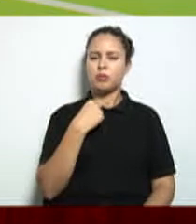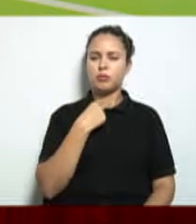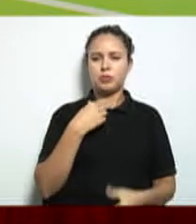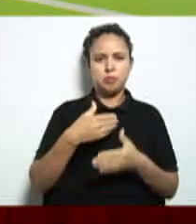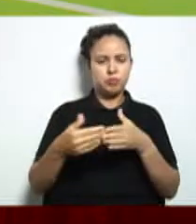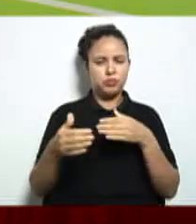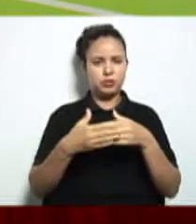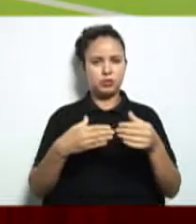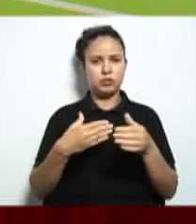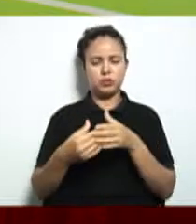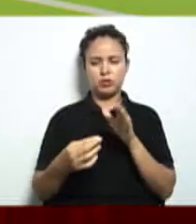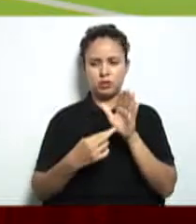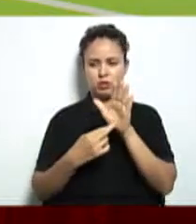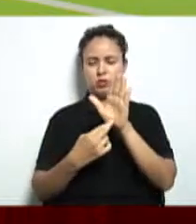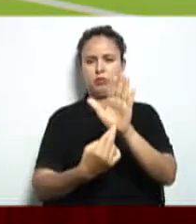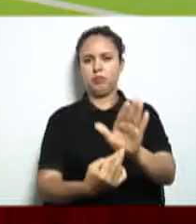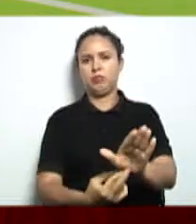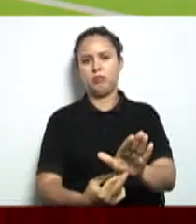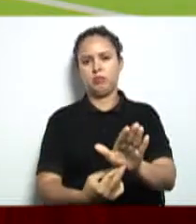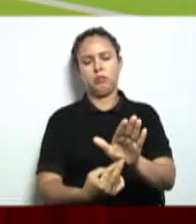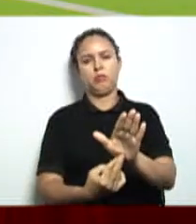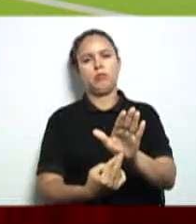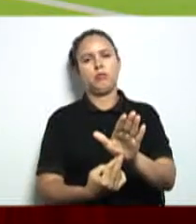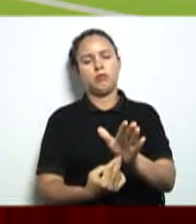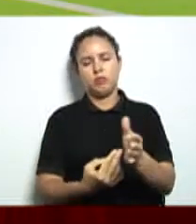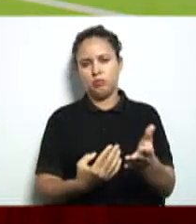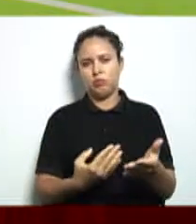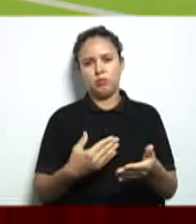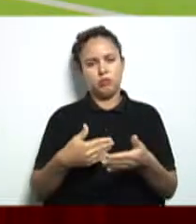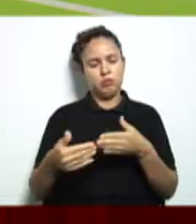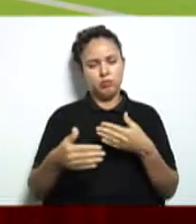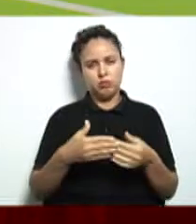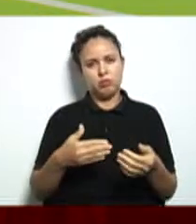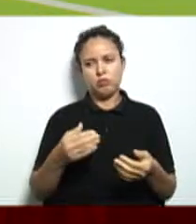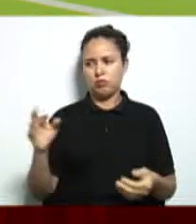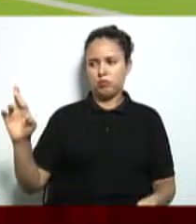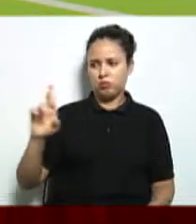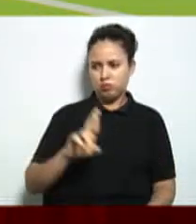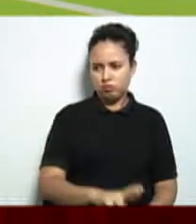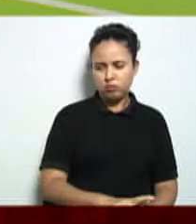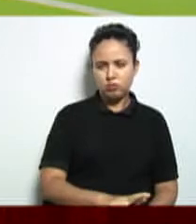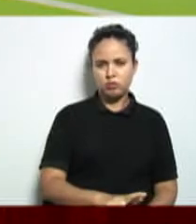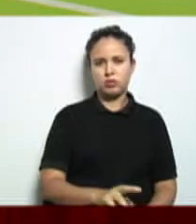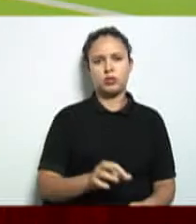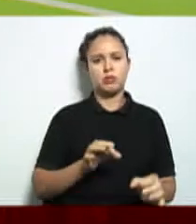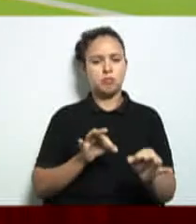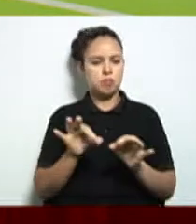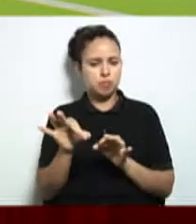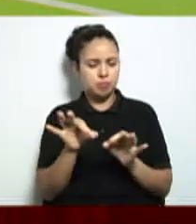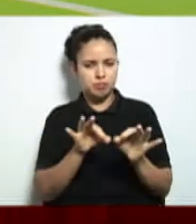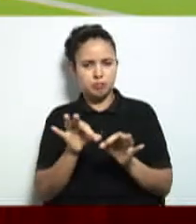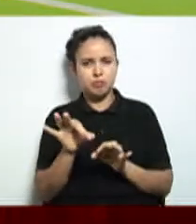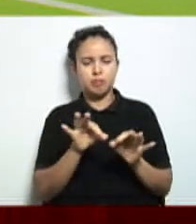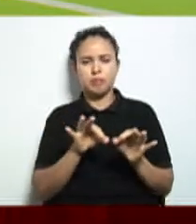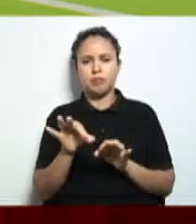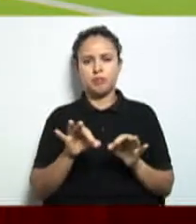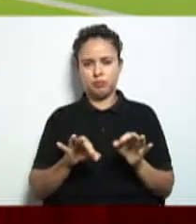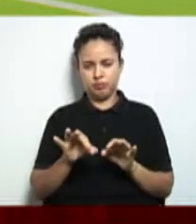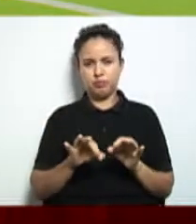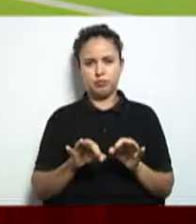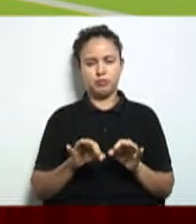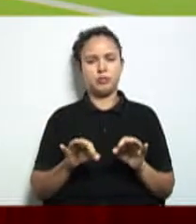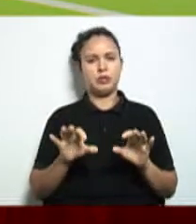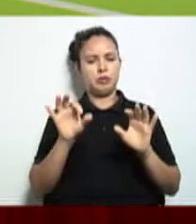do jeito que você coletou, exatamente do jeito que o pesquisado respondeu. Você tem que tratar ele, você tem que colocar ele